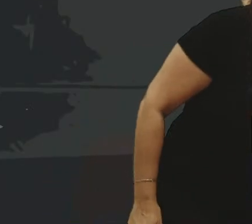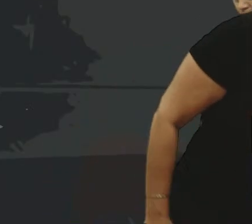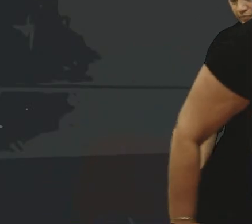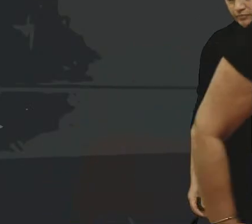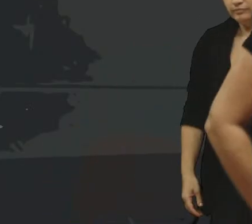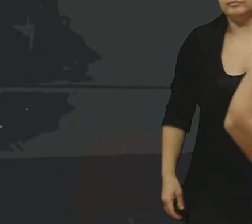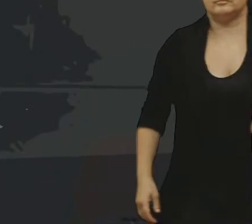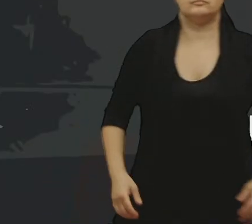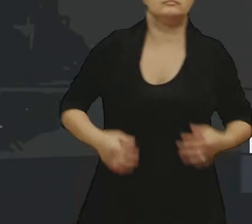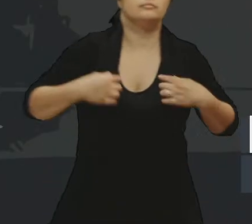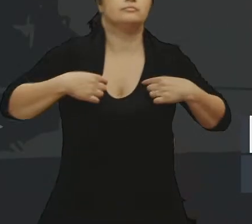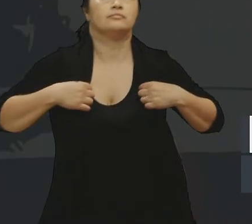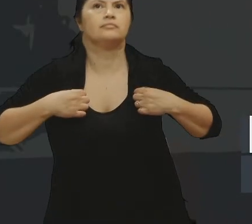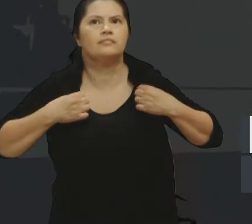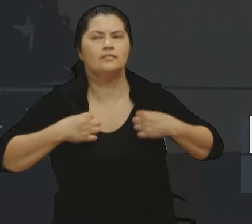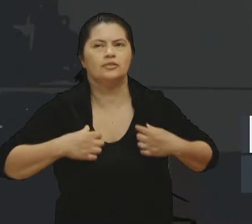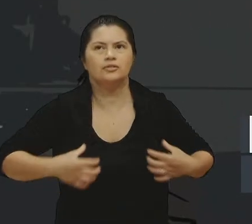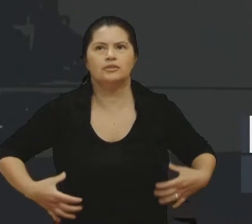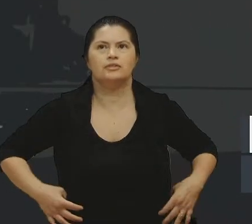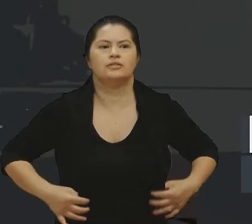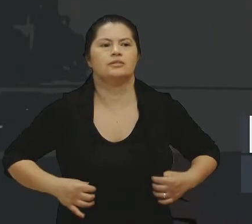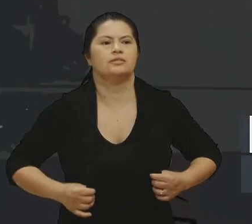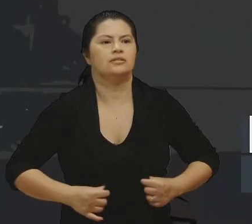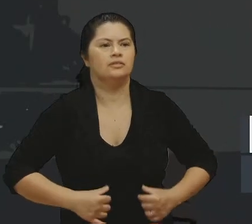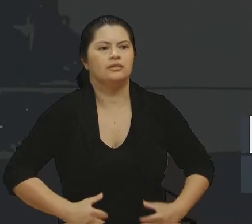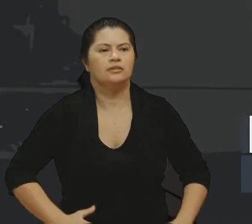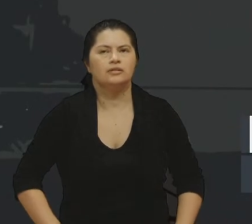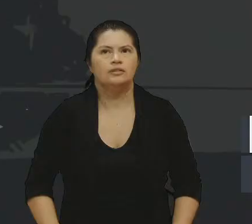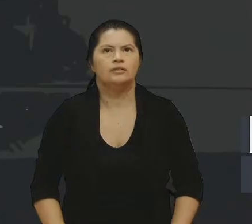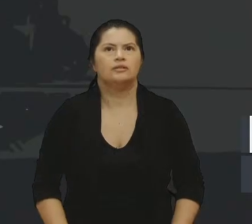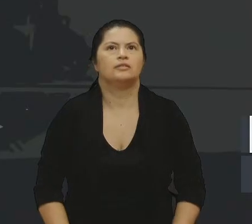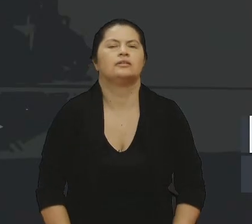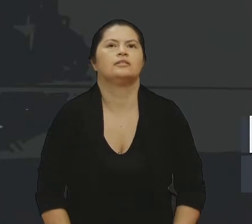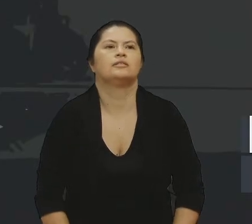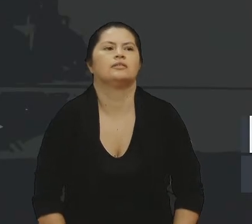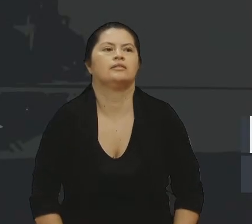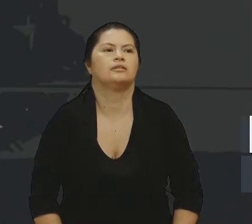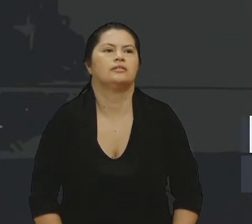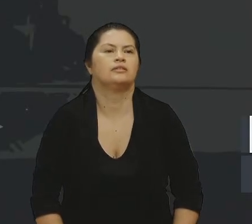Ah, minha moça não está ali, mas vamos lá.